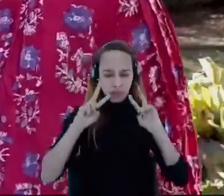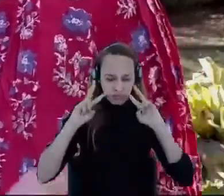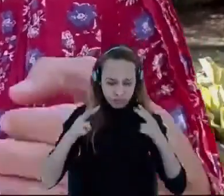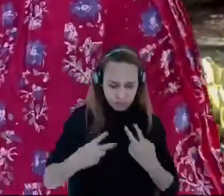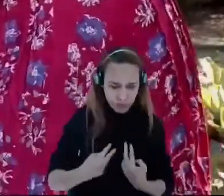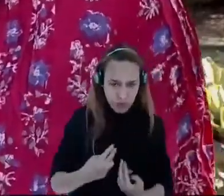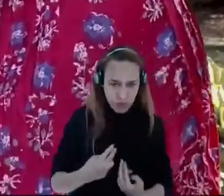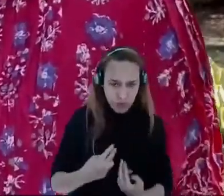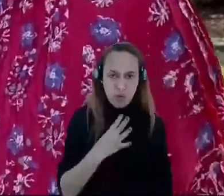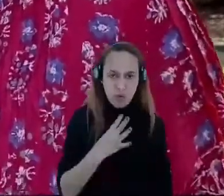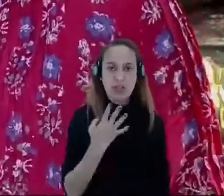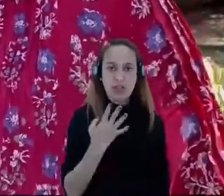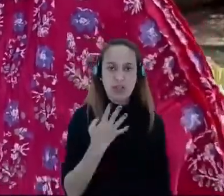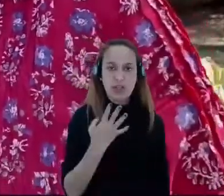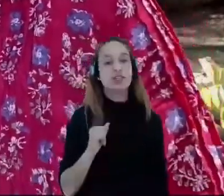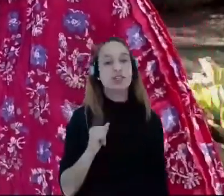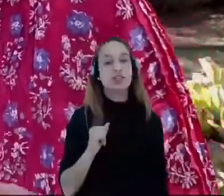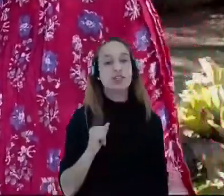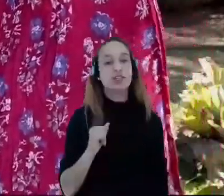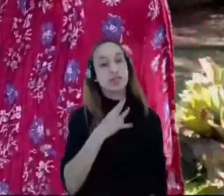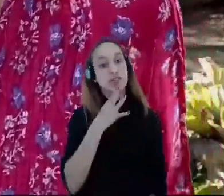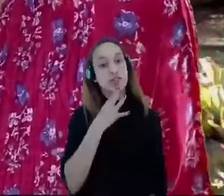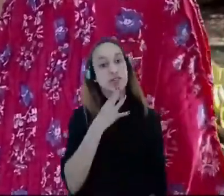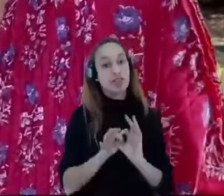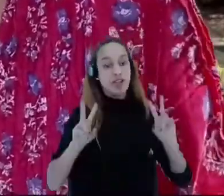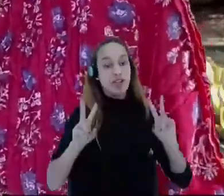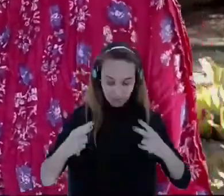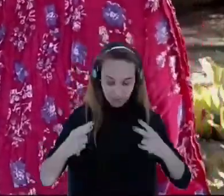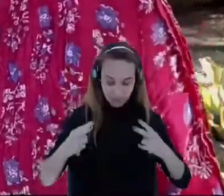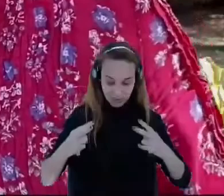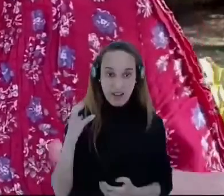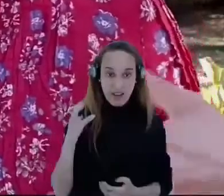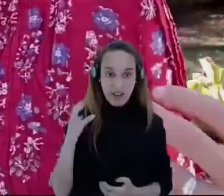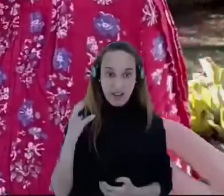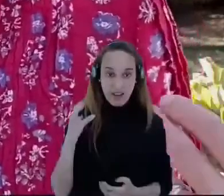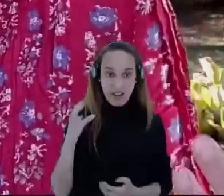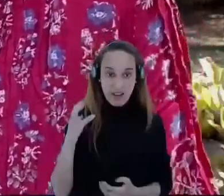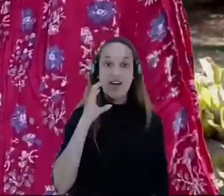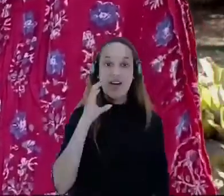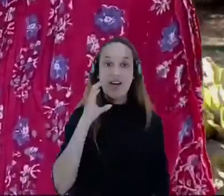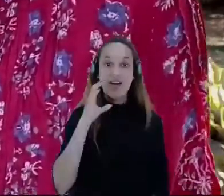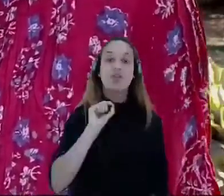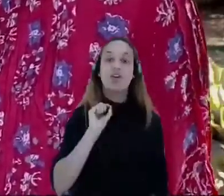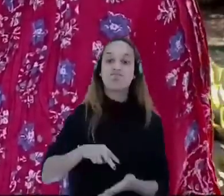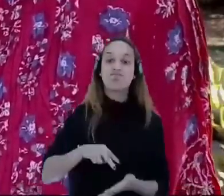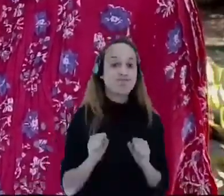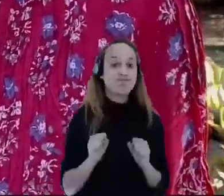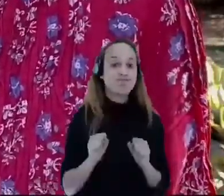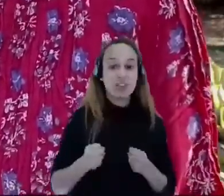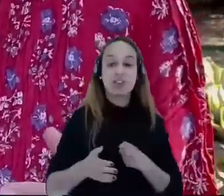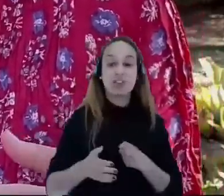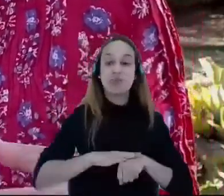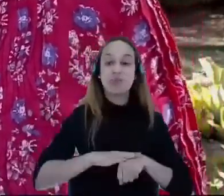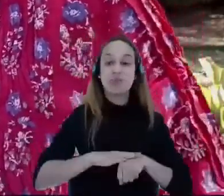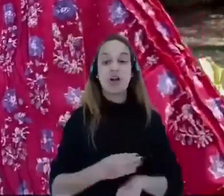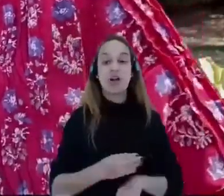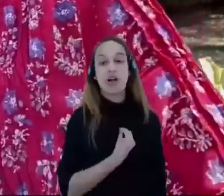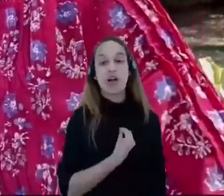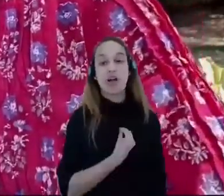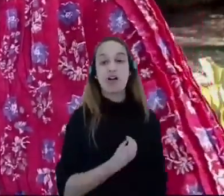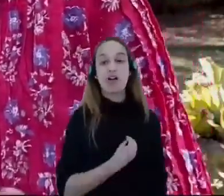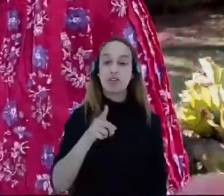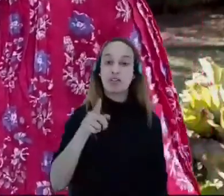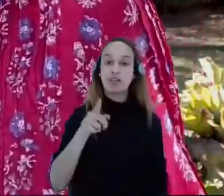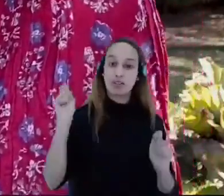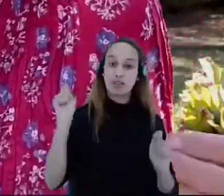Se o conhecimento liberta, o autoconhecimento acelera a tua potência na sua própria vida, faz com que você deixe de